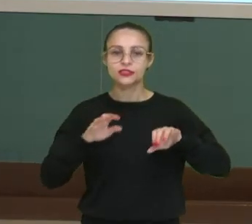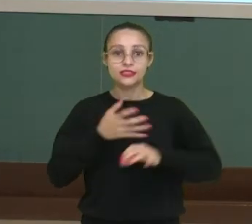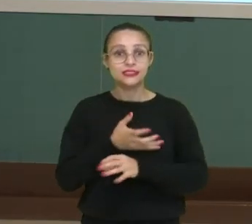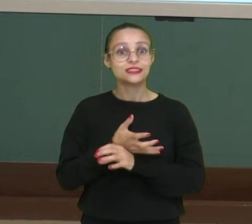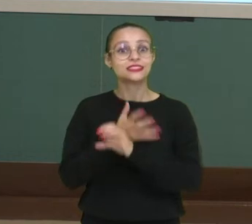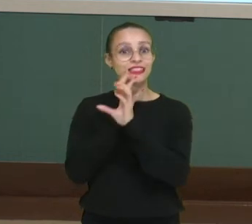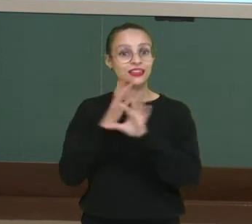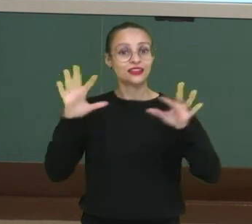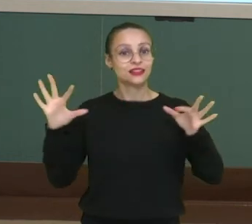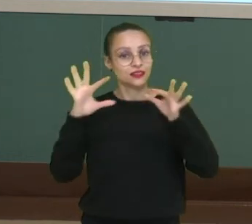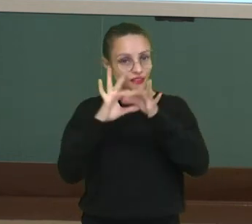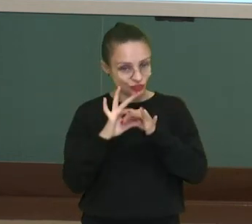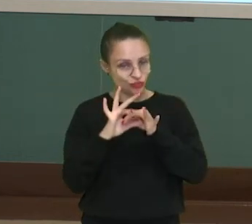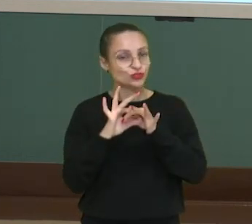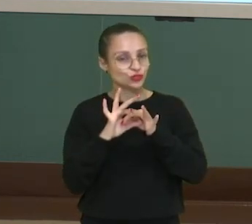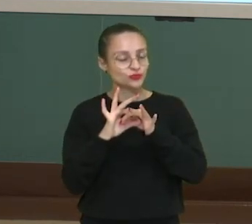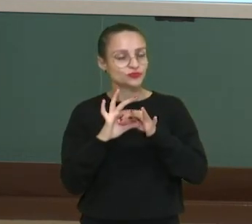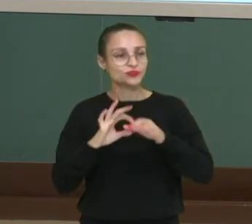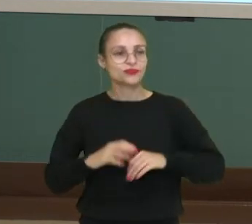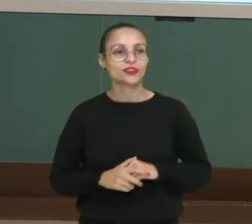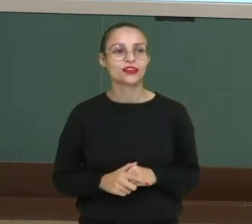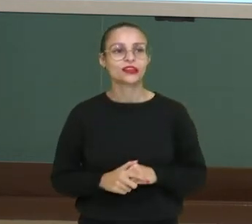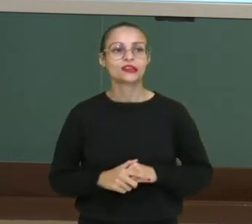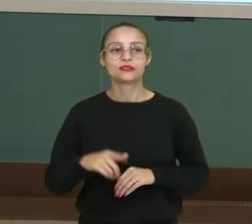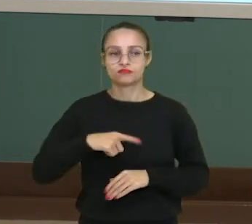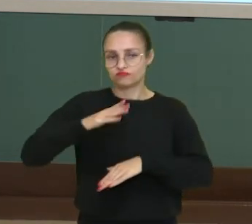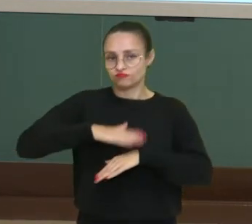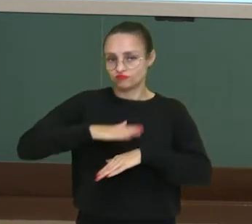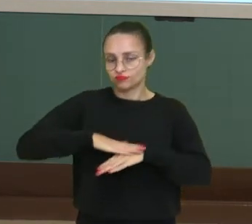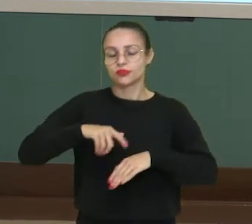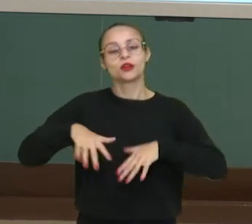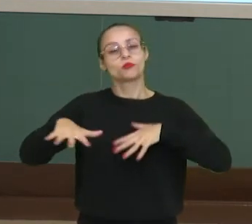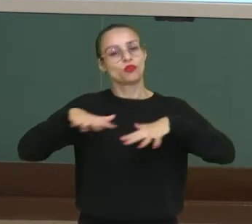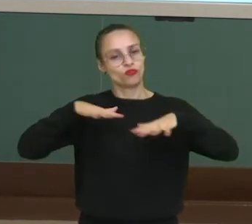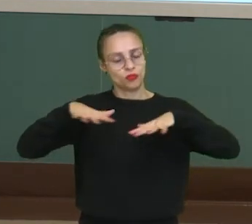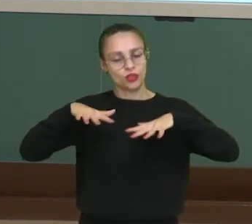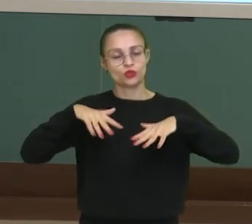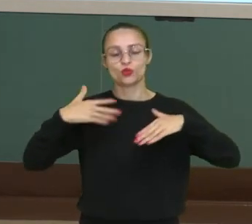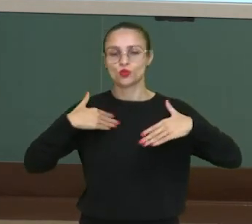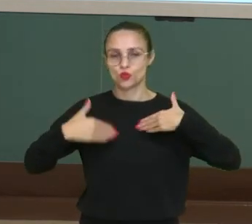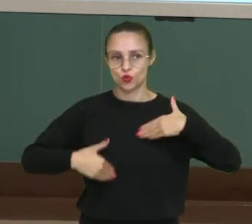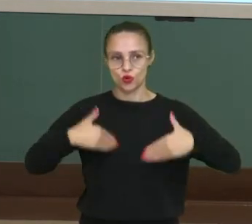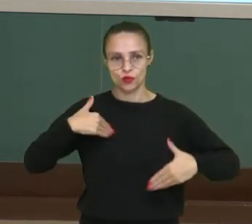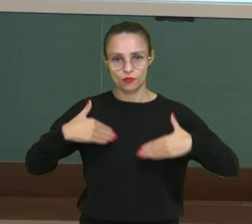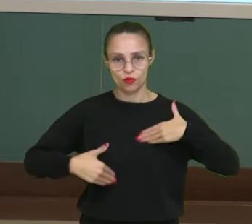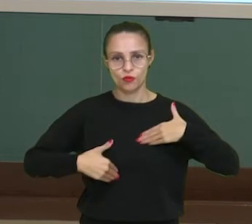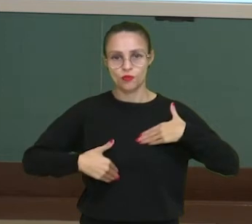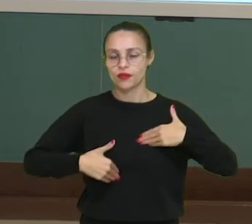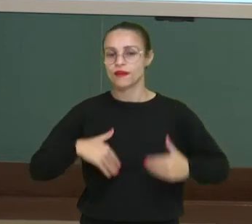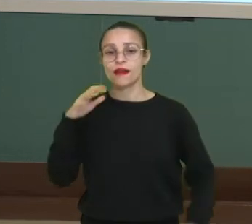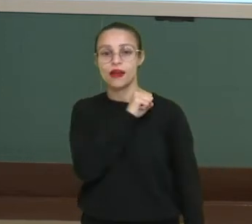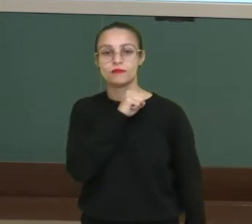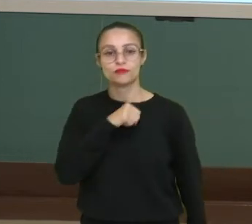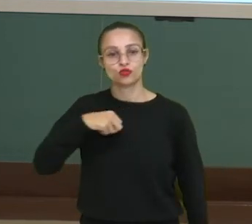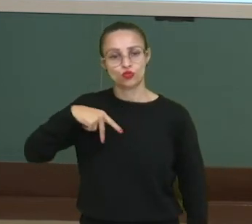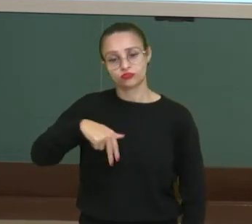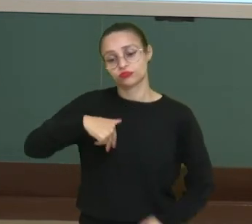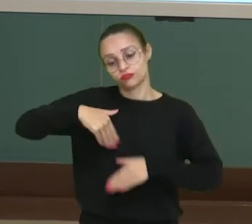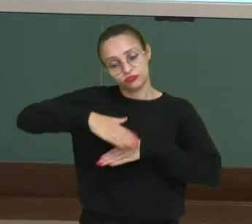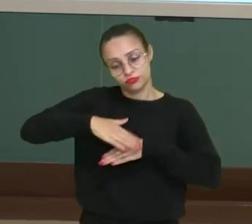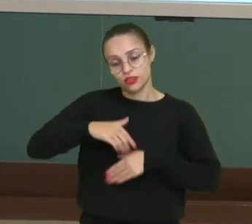está ligado aos ossos, responsável pela movimentação do corpo. É uma contração rápida e